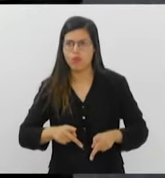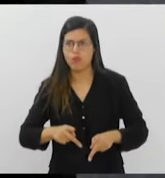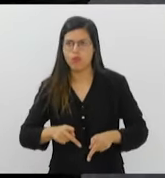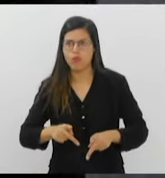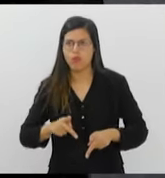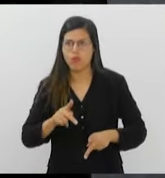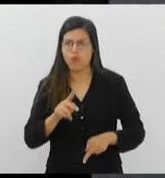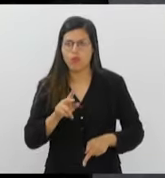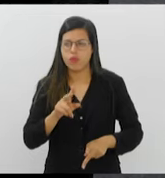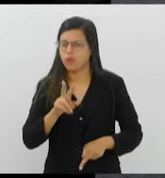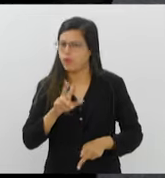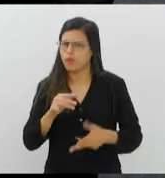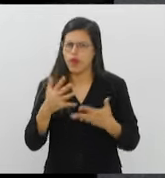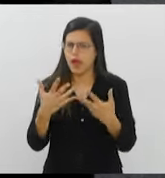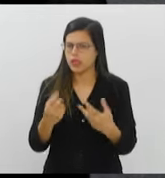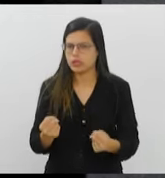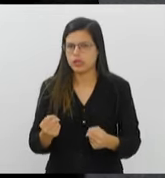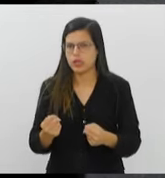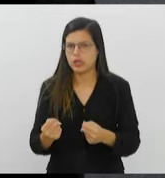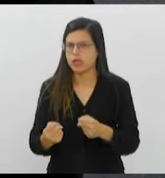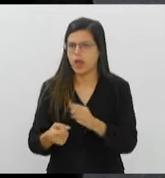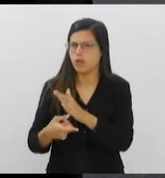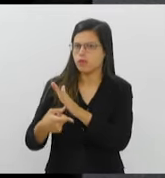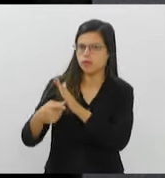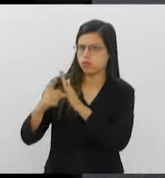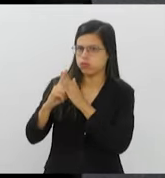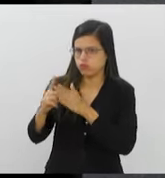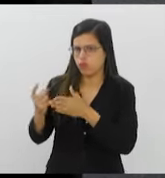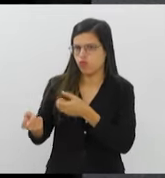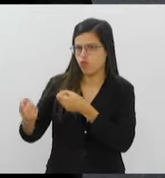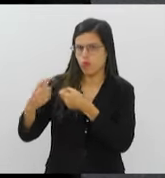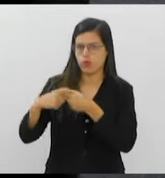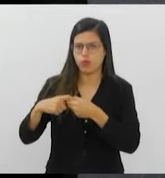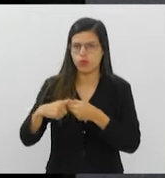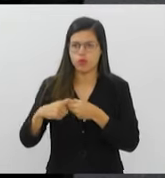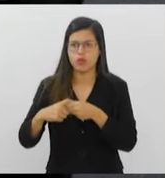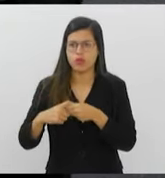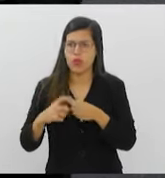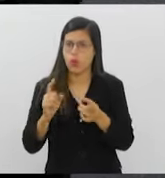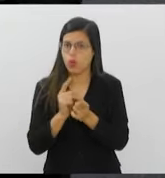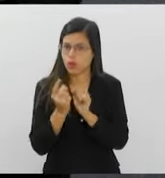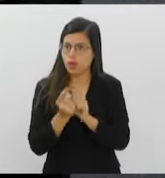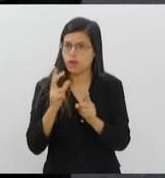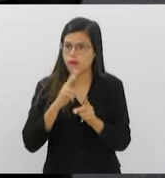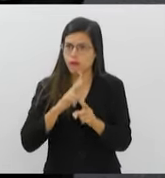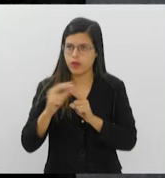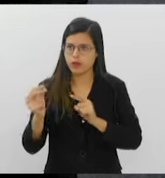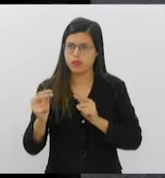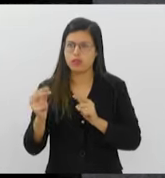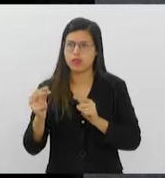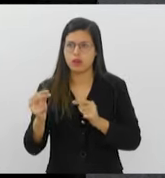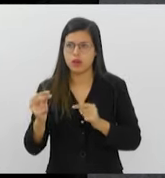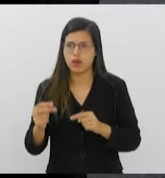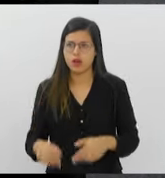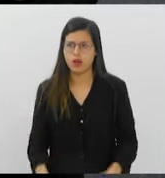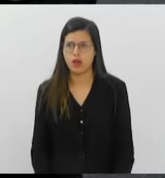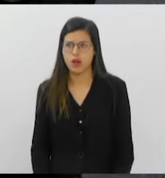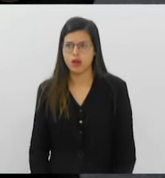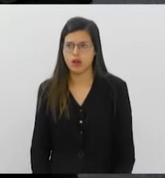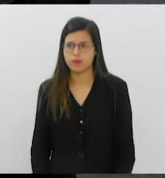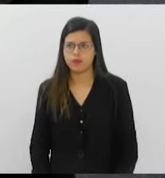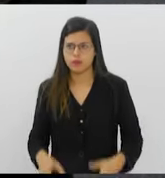acoitar qualquer tipo de retrocesso, muito pelo contrário, vencerá e prevalecerá. Para concluir, por favor,